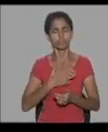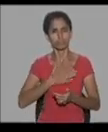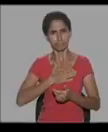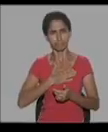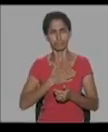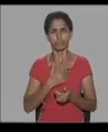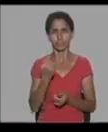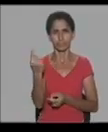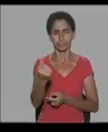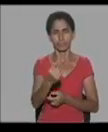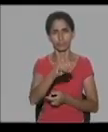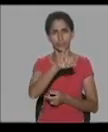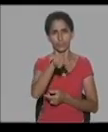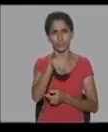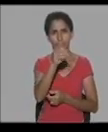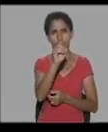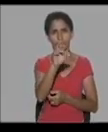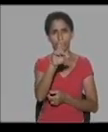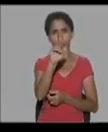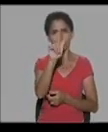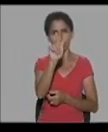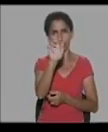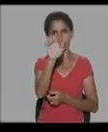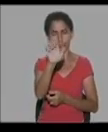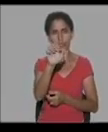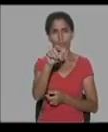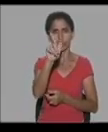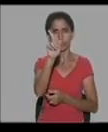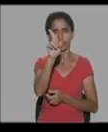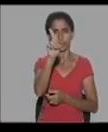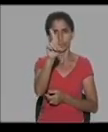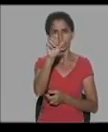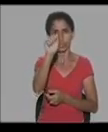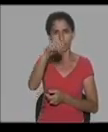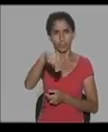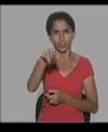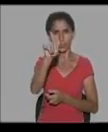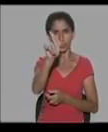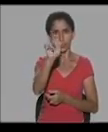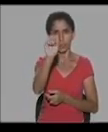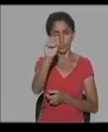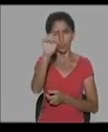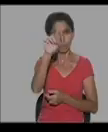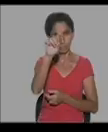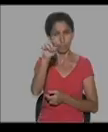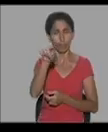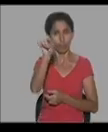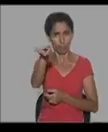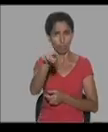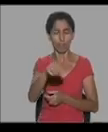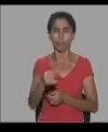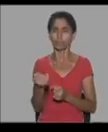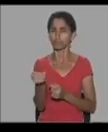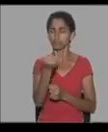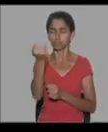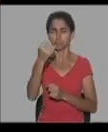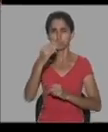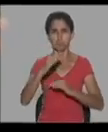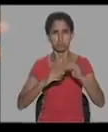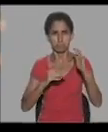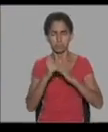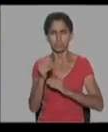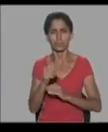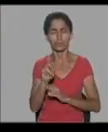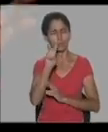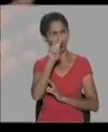o Jorge Dangó, o mestre Jorge Dangó, que é um grande mestre. Quando eu olhei a estética